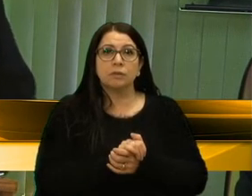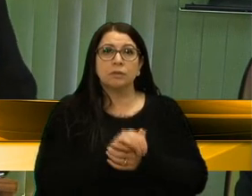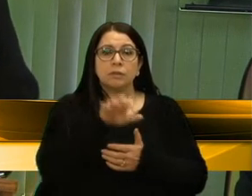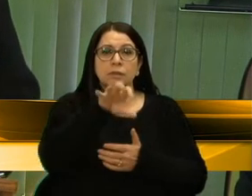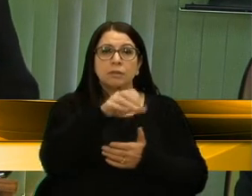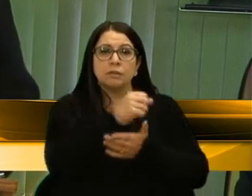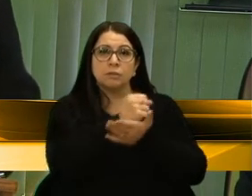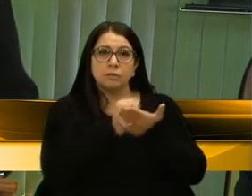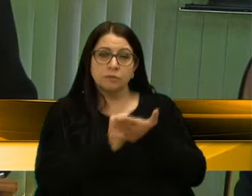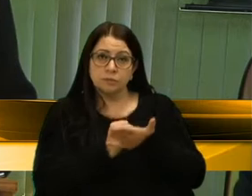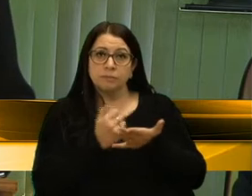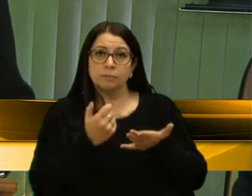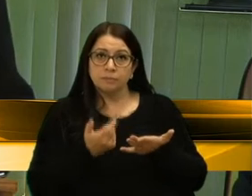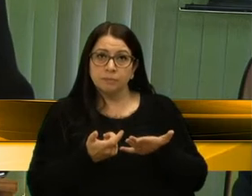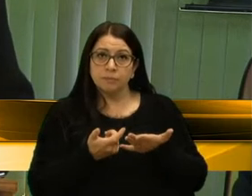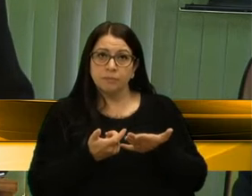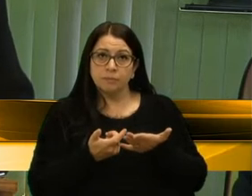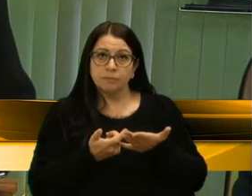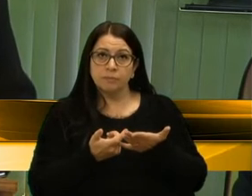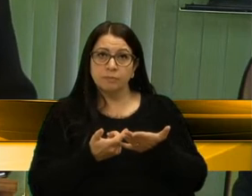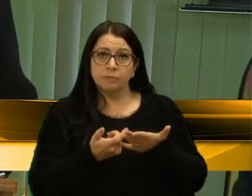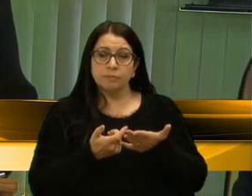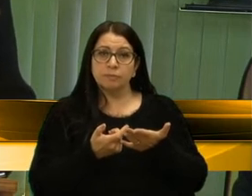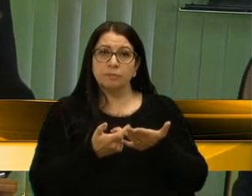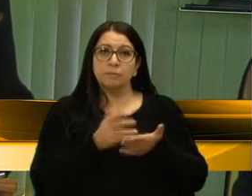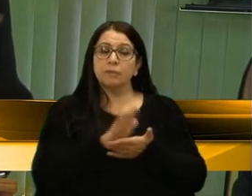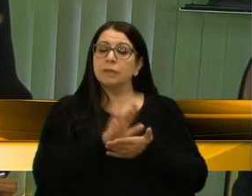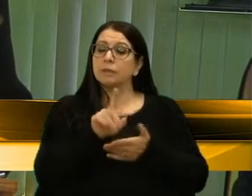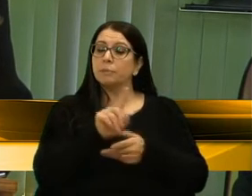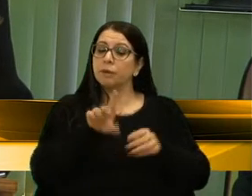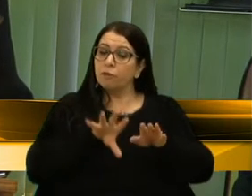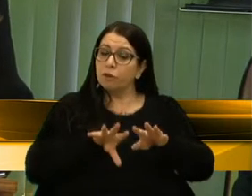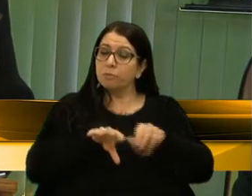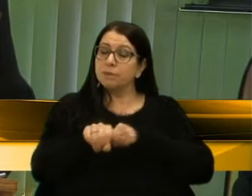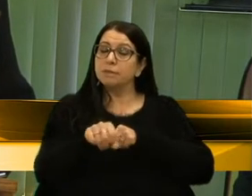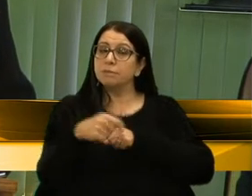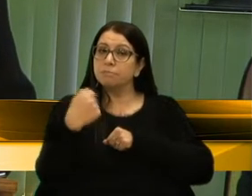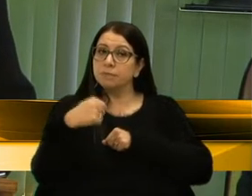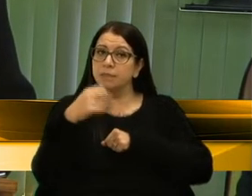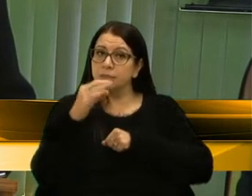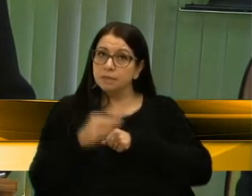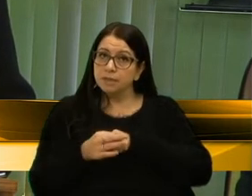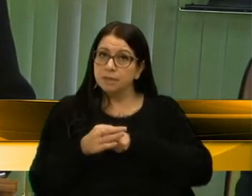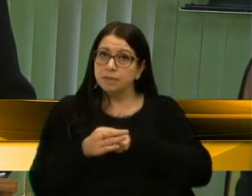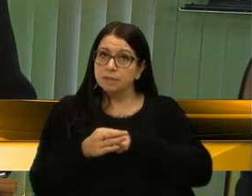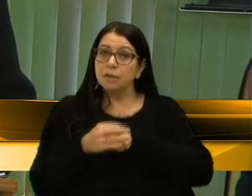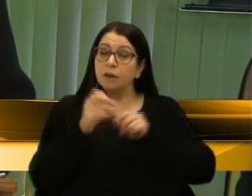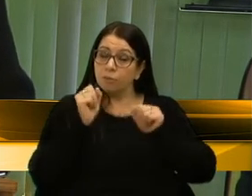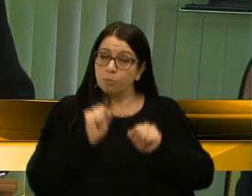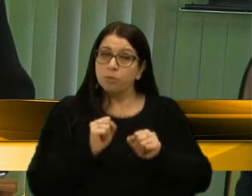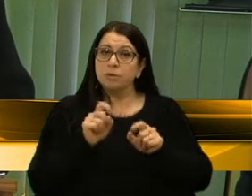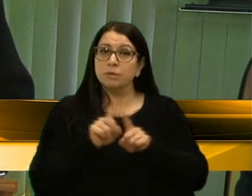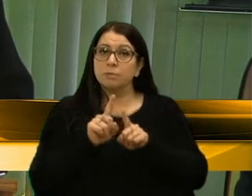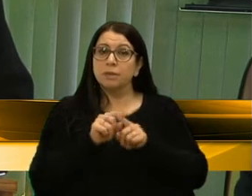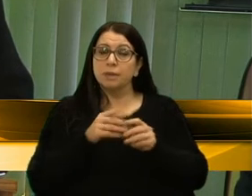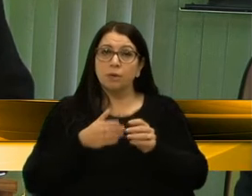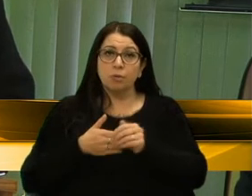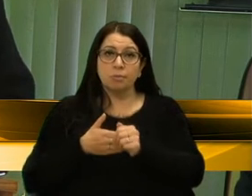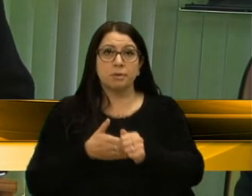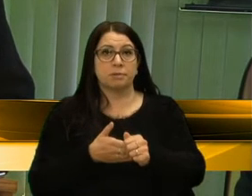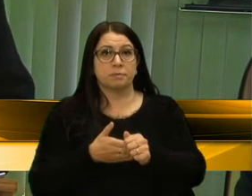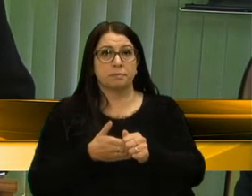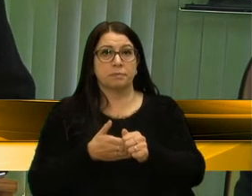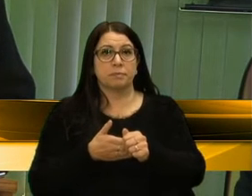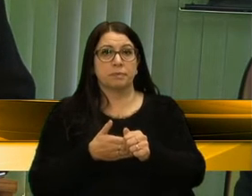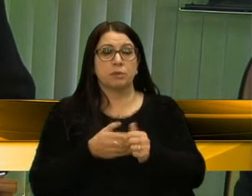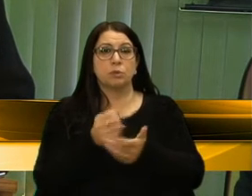o contrato, né, idôneas, com a formação necessária, elas vão poder acompanhar